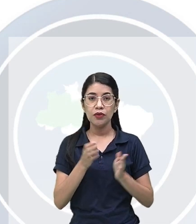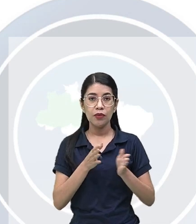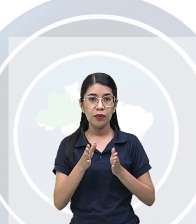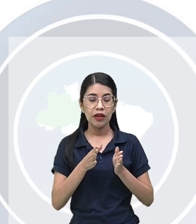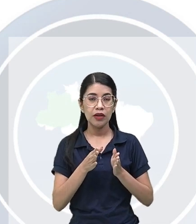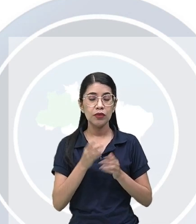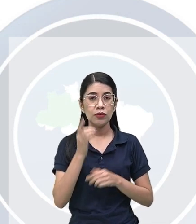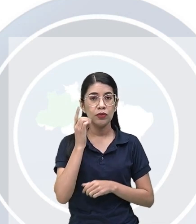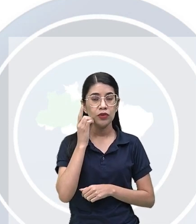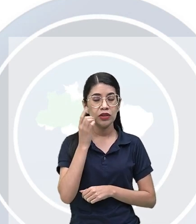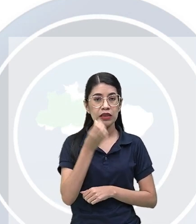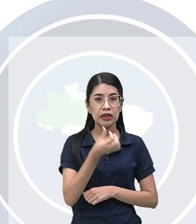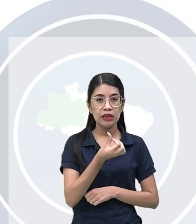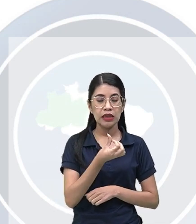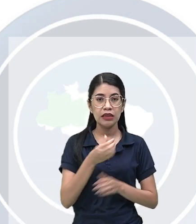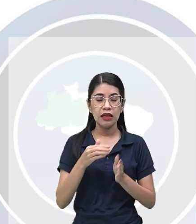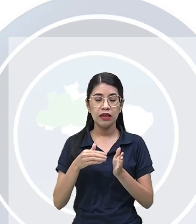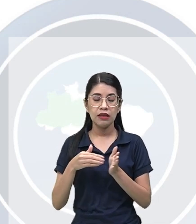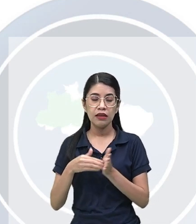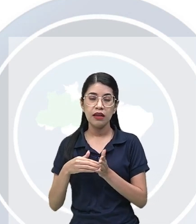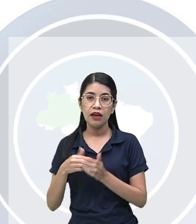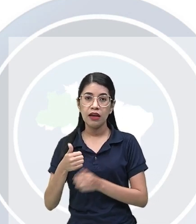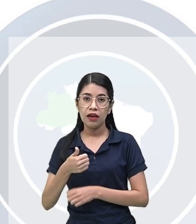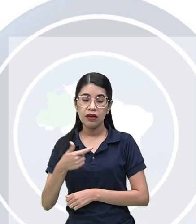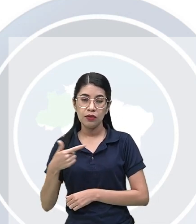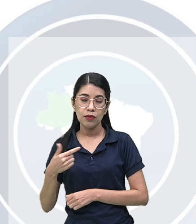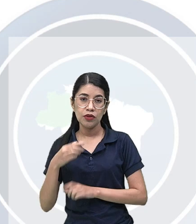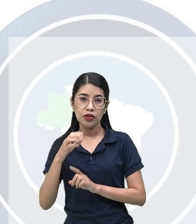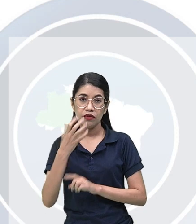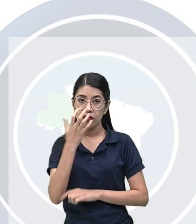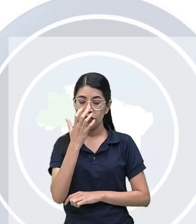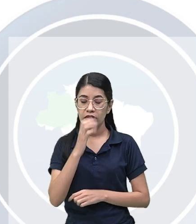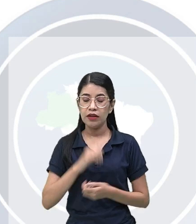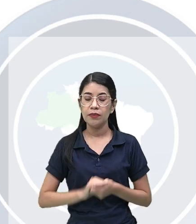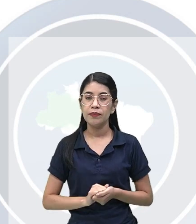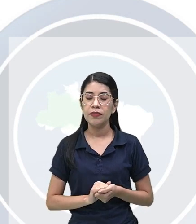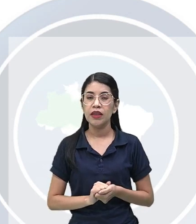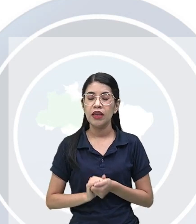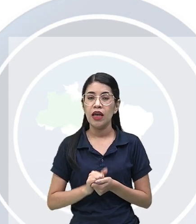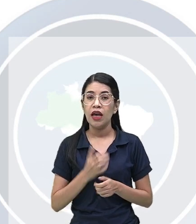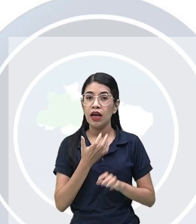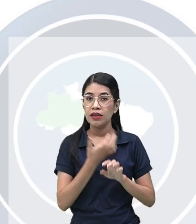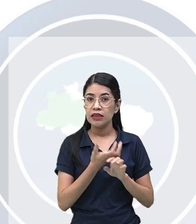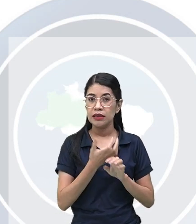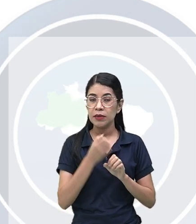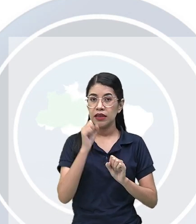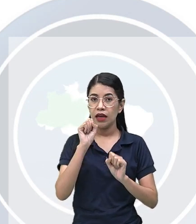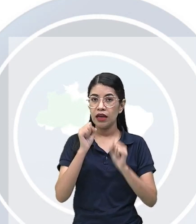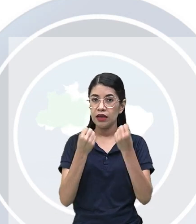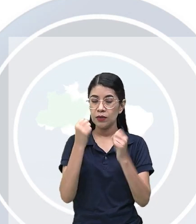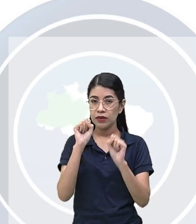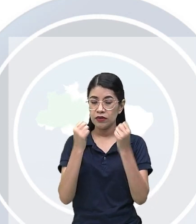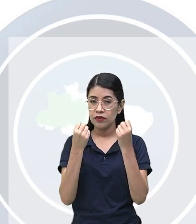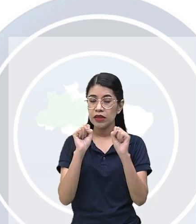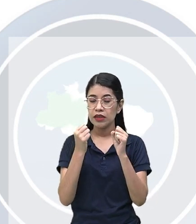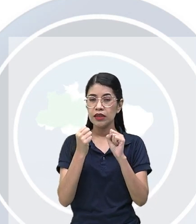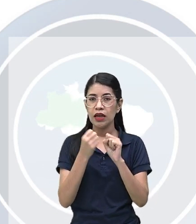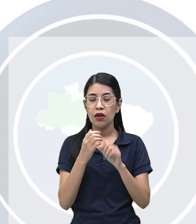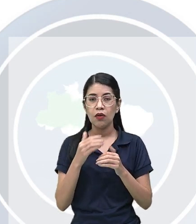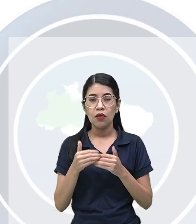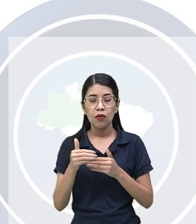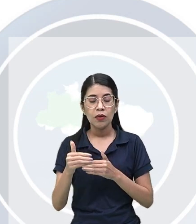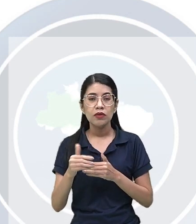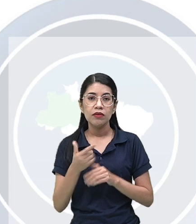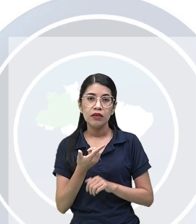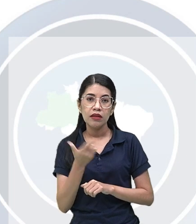dia 1º/2 até o dia 14/2. Aí o componente de educação física começou um dia após o término do componente de